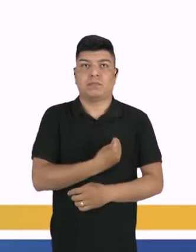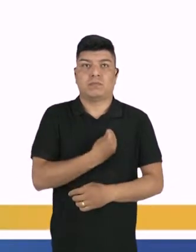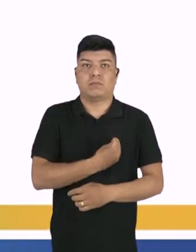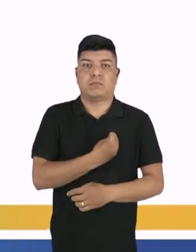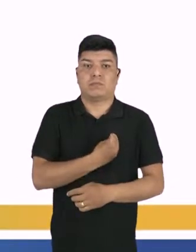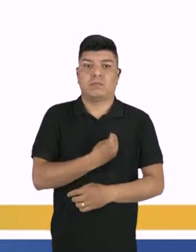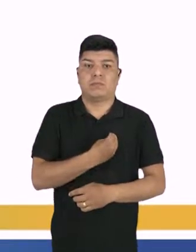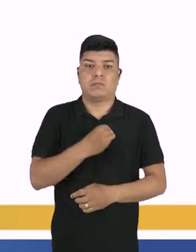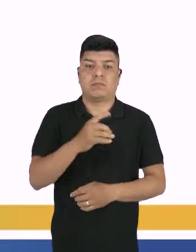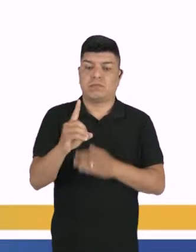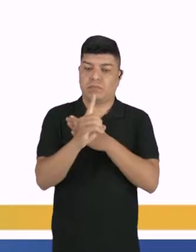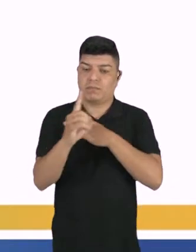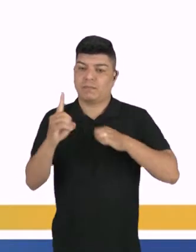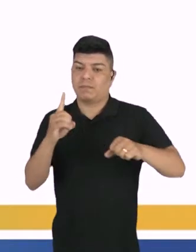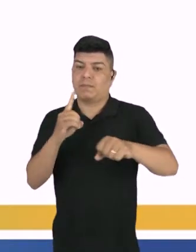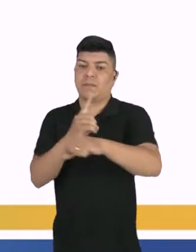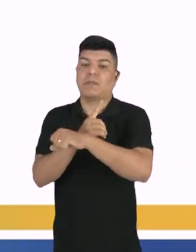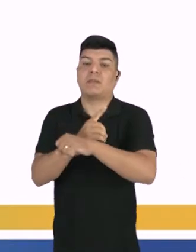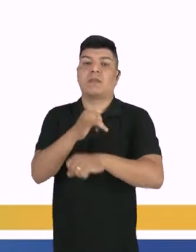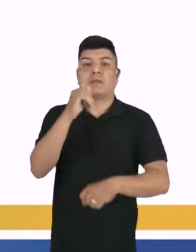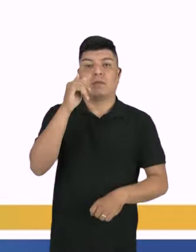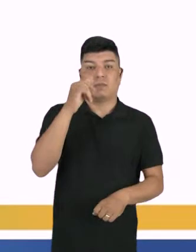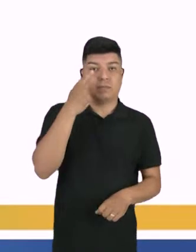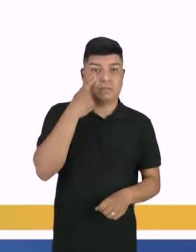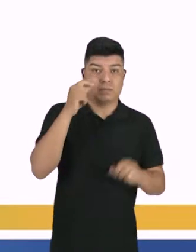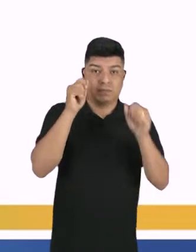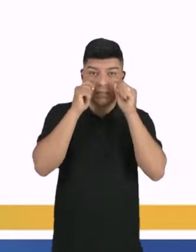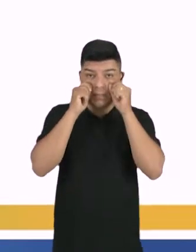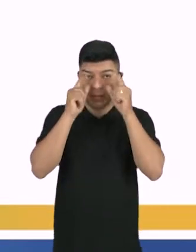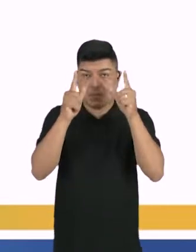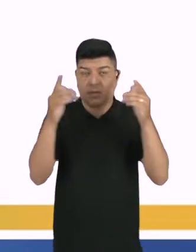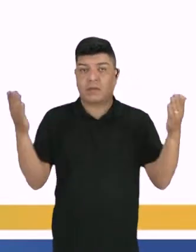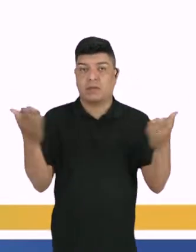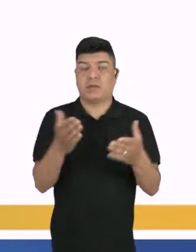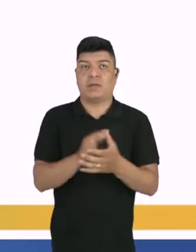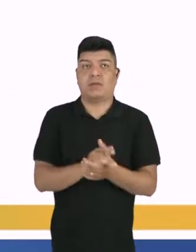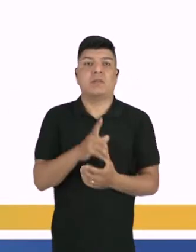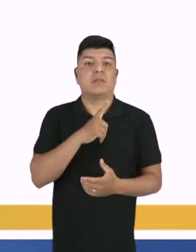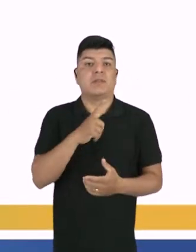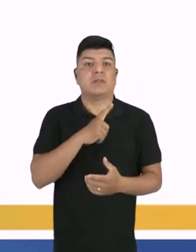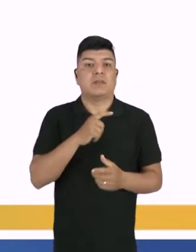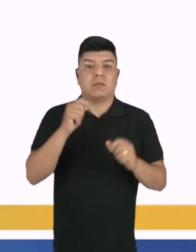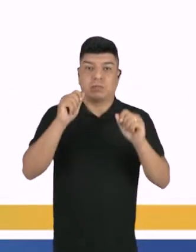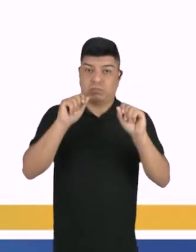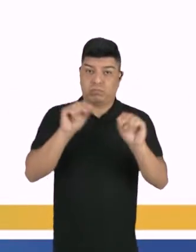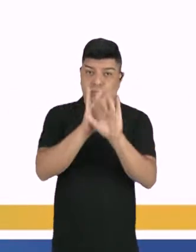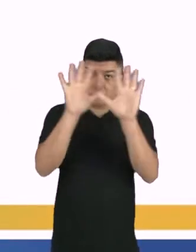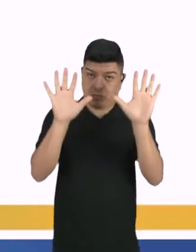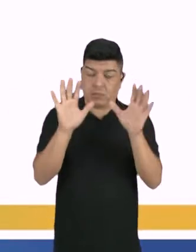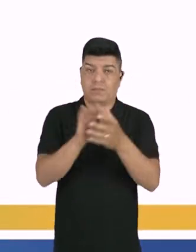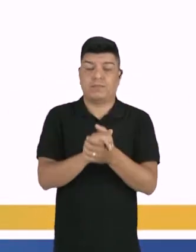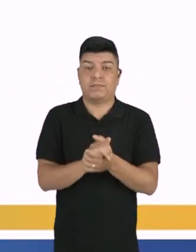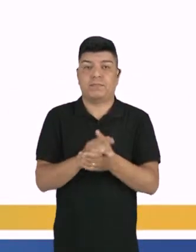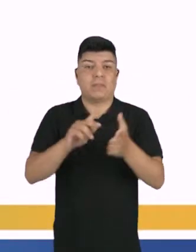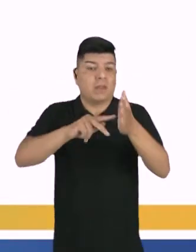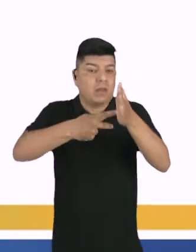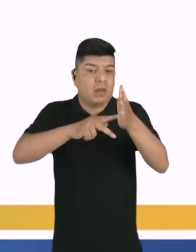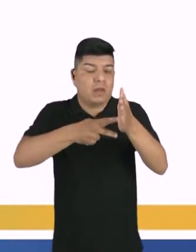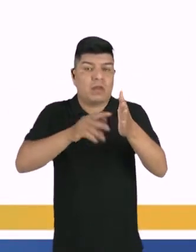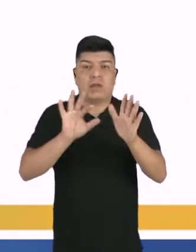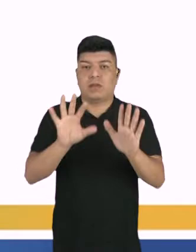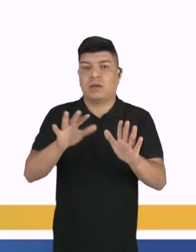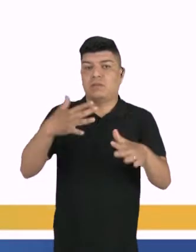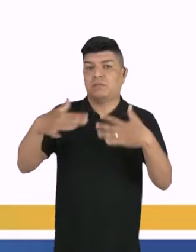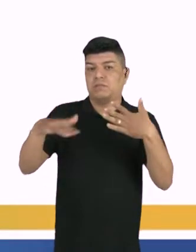condução da sociedade. Então prestem bem atenção. Então já temos de uma maneira muito clara. Sindicato é um tipo